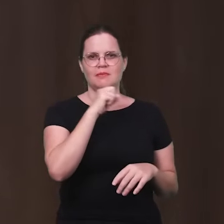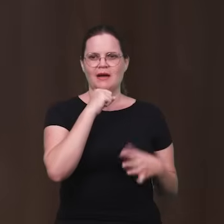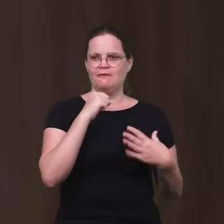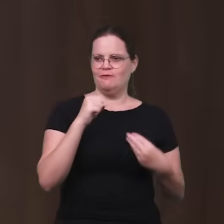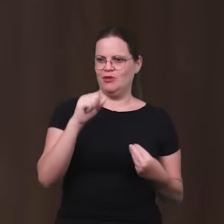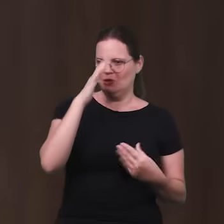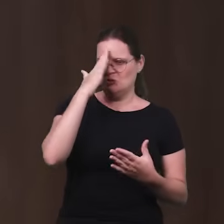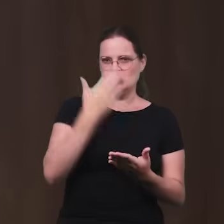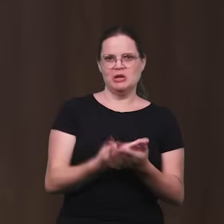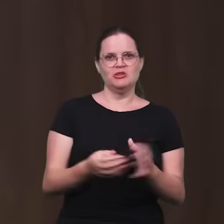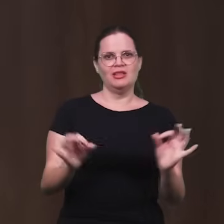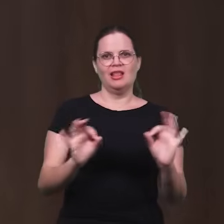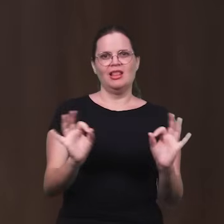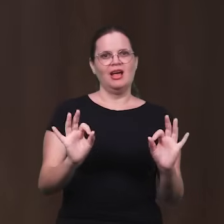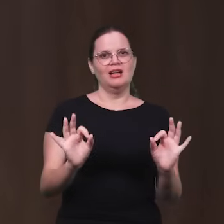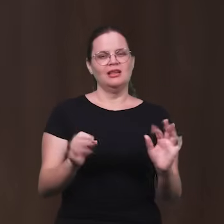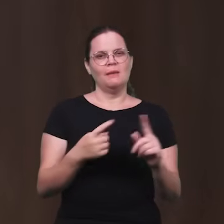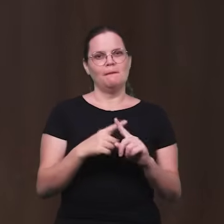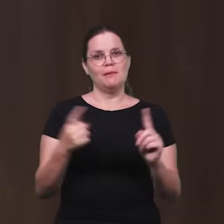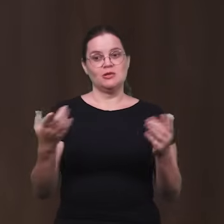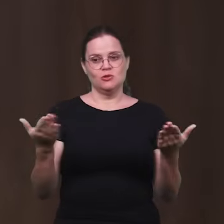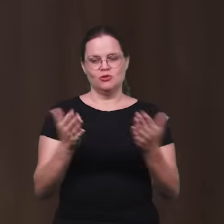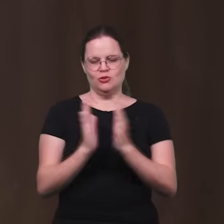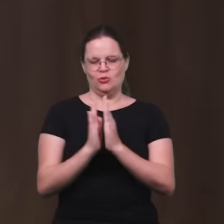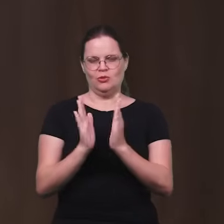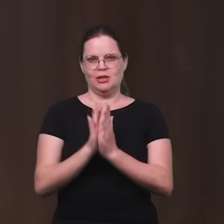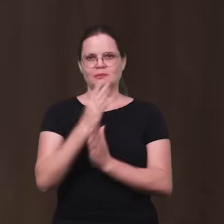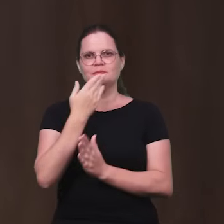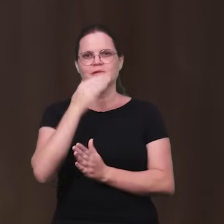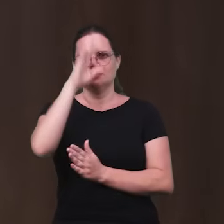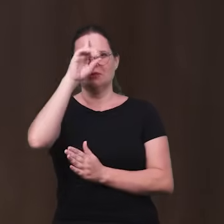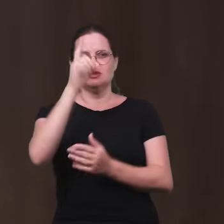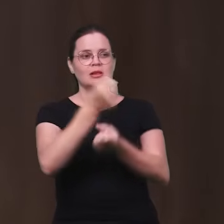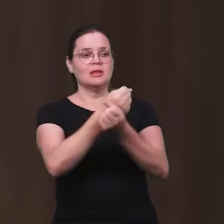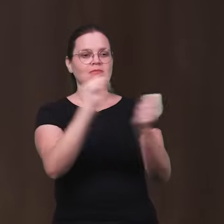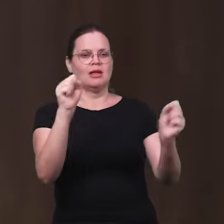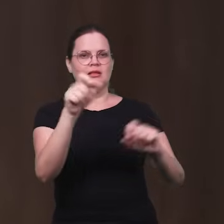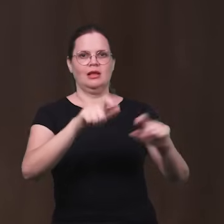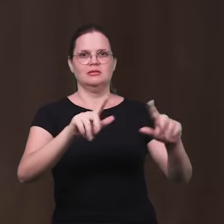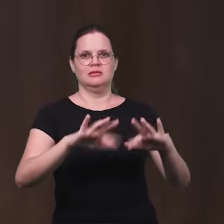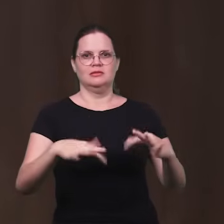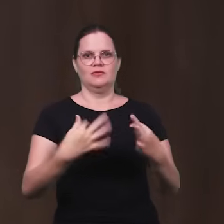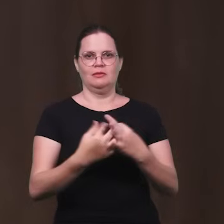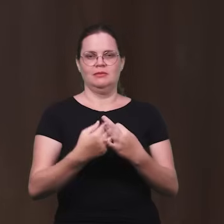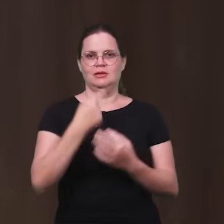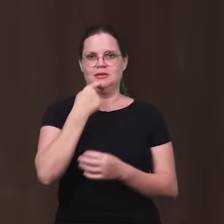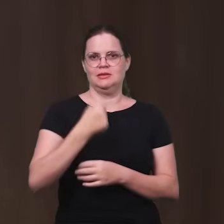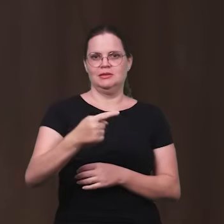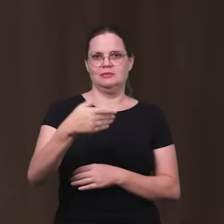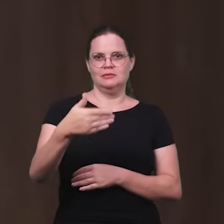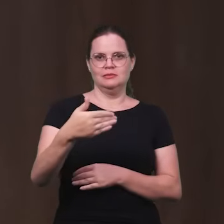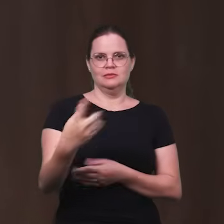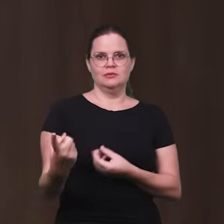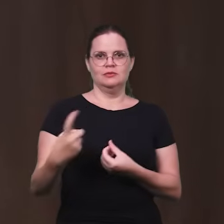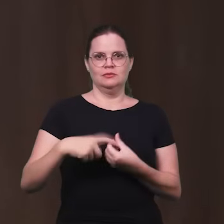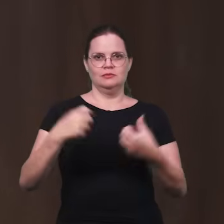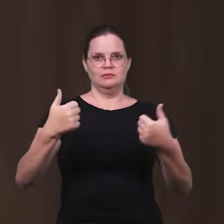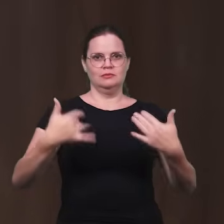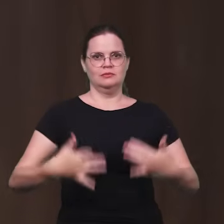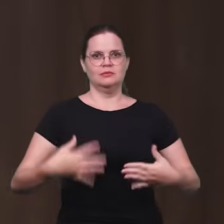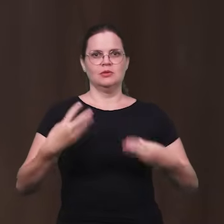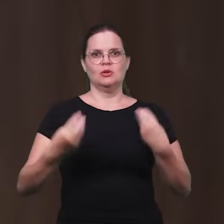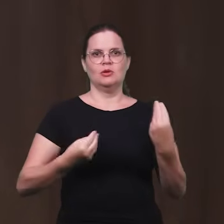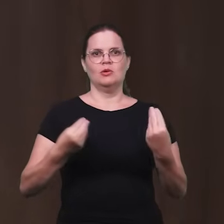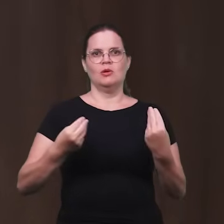possa quebrar essas correntes de Verdade. engano. E aí, semana que vem, a gente podia voltar falando da